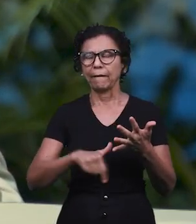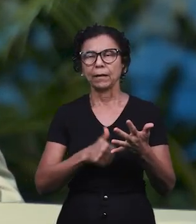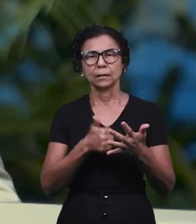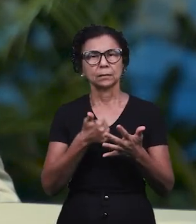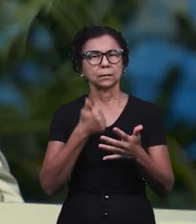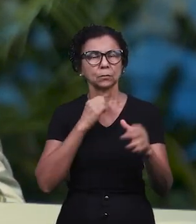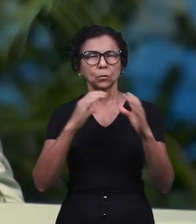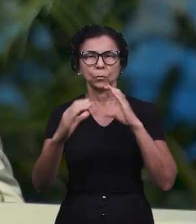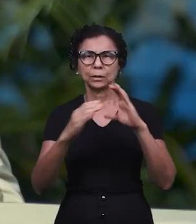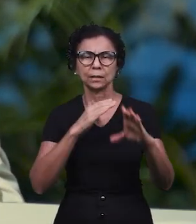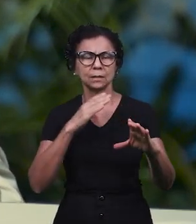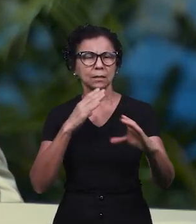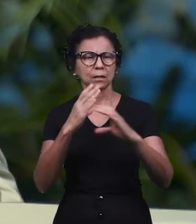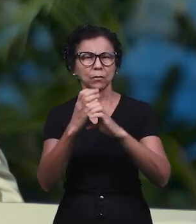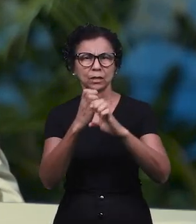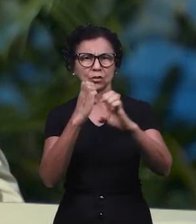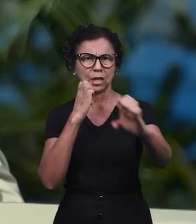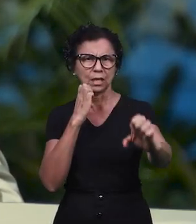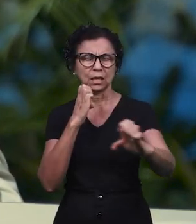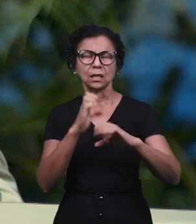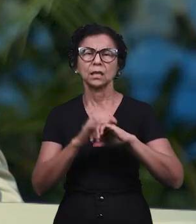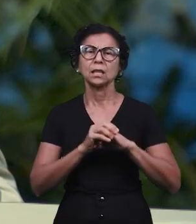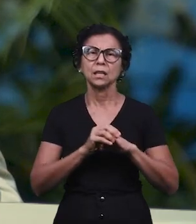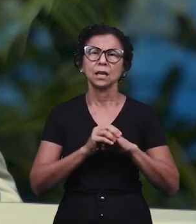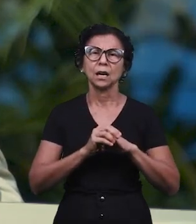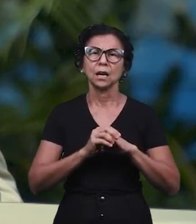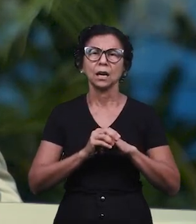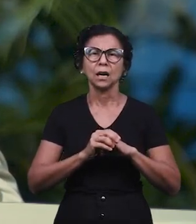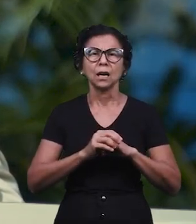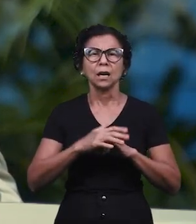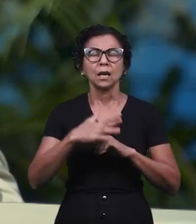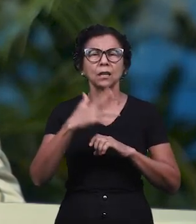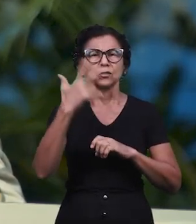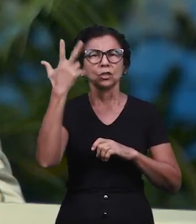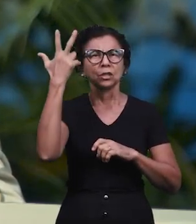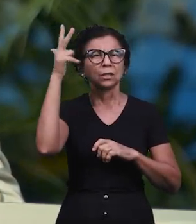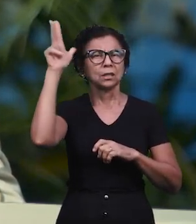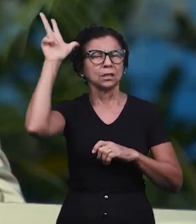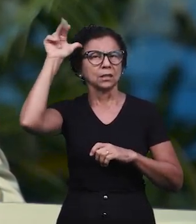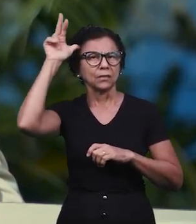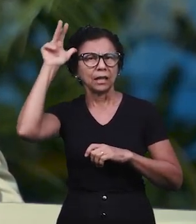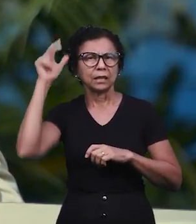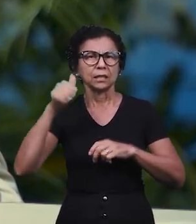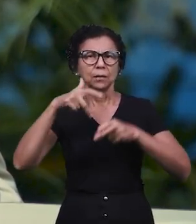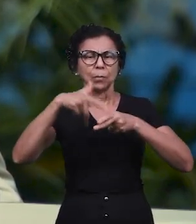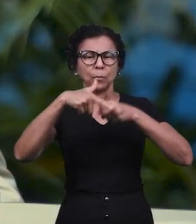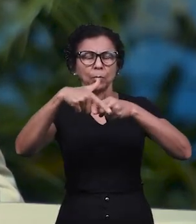comunicações, engenharia, material bélico, intendência. São as diversas áreas